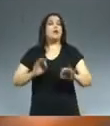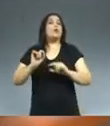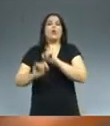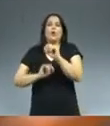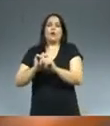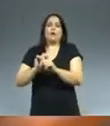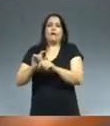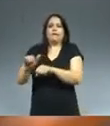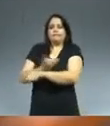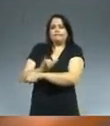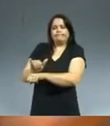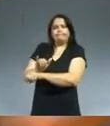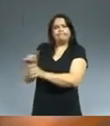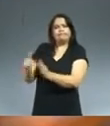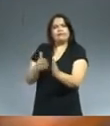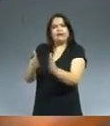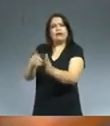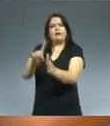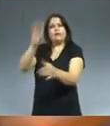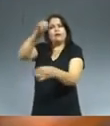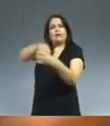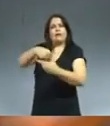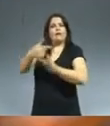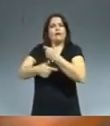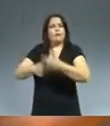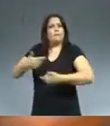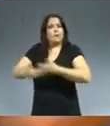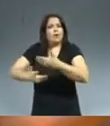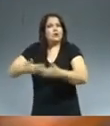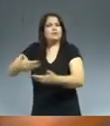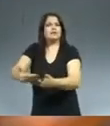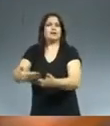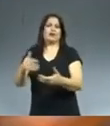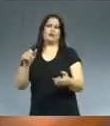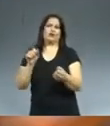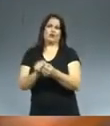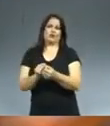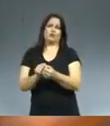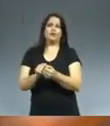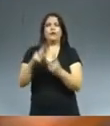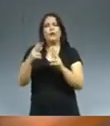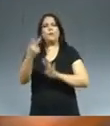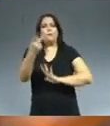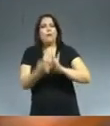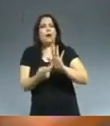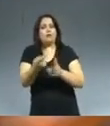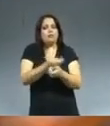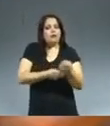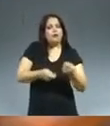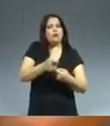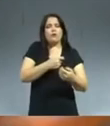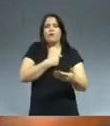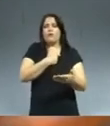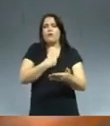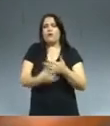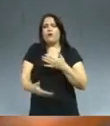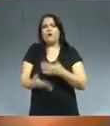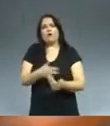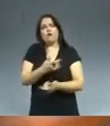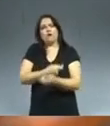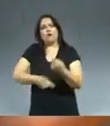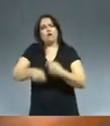que na verdade a logística ela tem que fazer parte dentro do processo vamos ver duplo eu gosto de qualquer